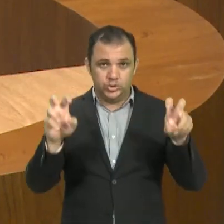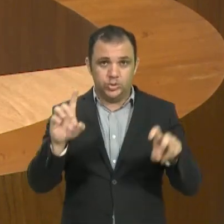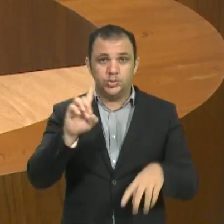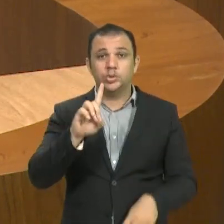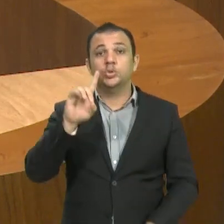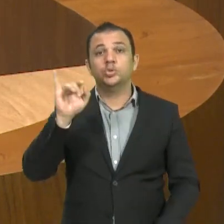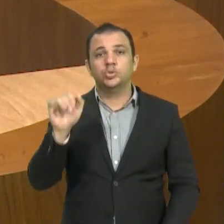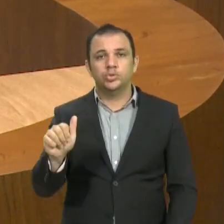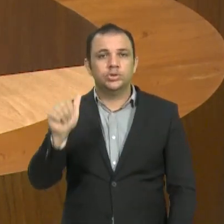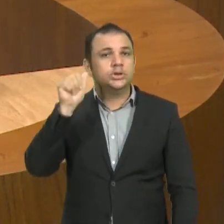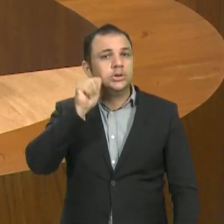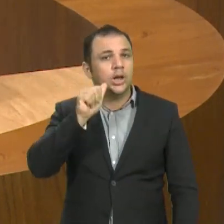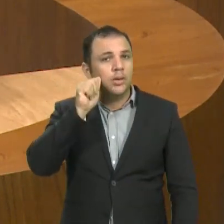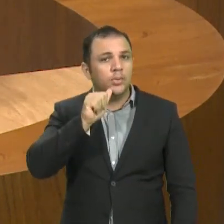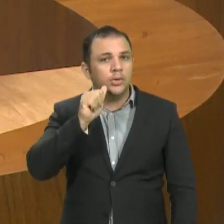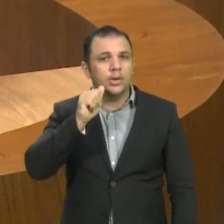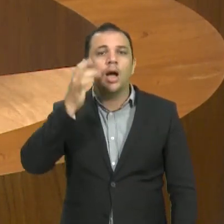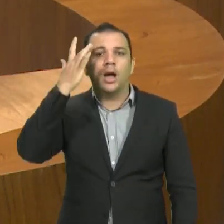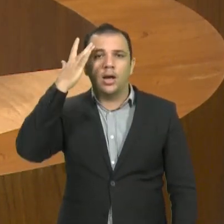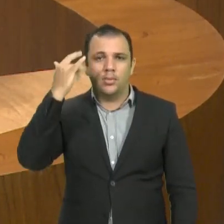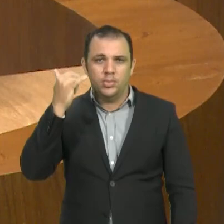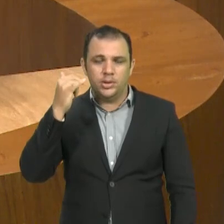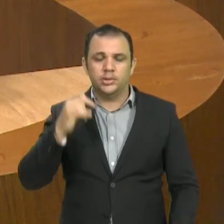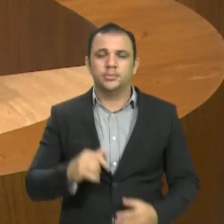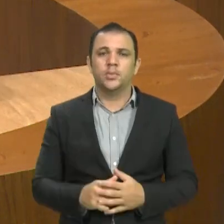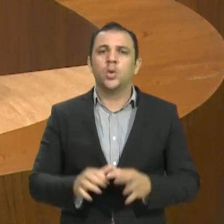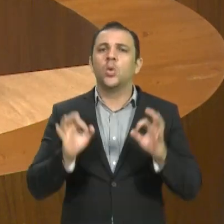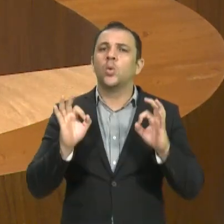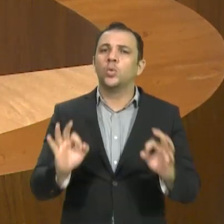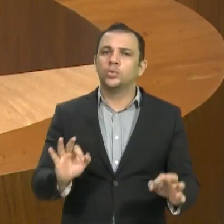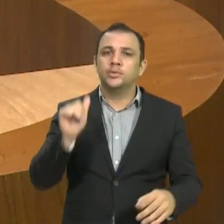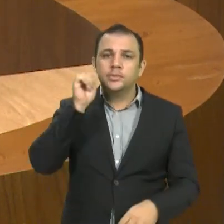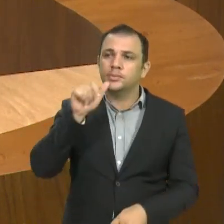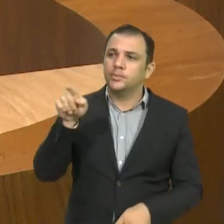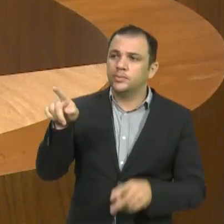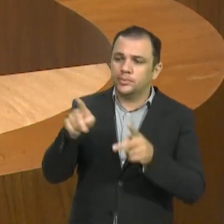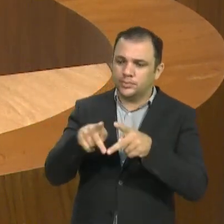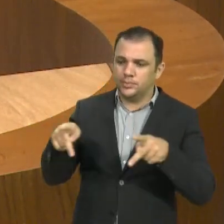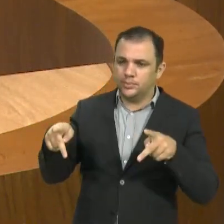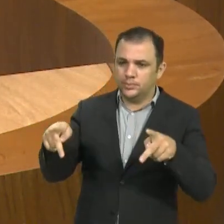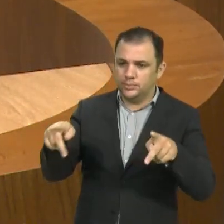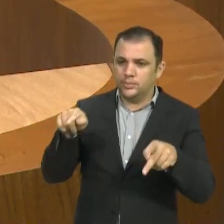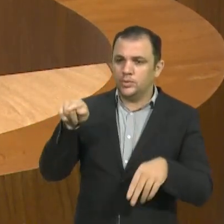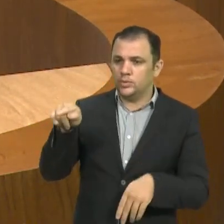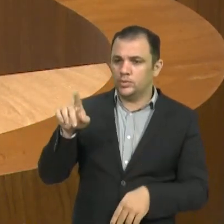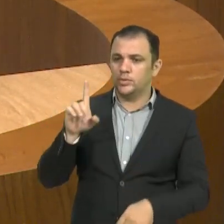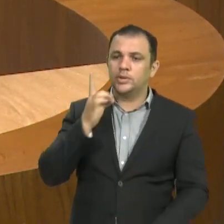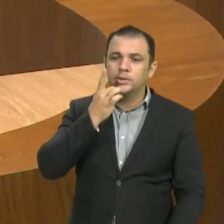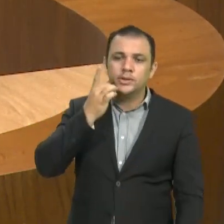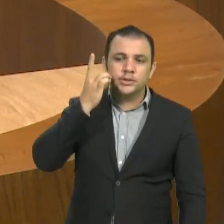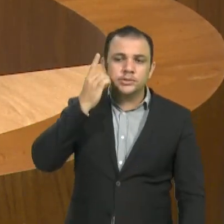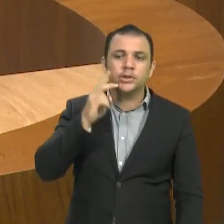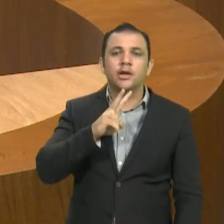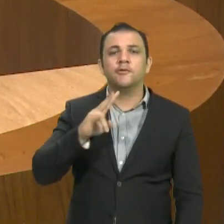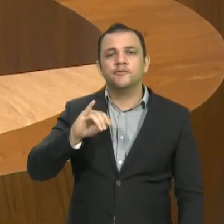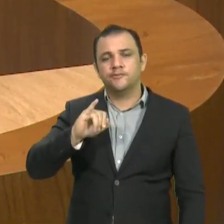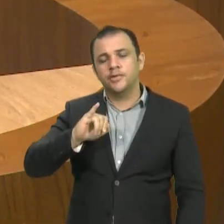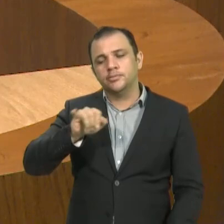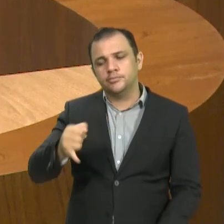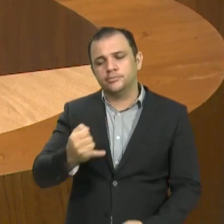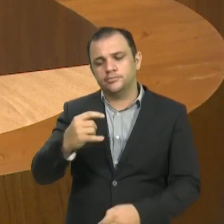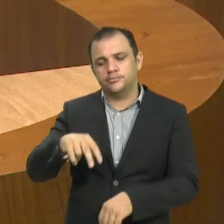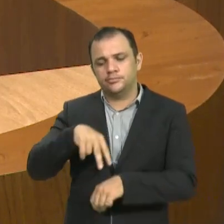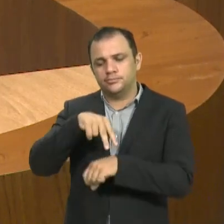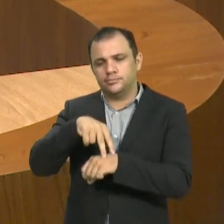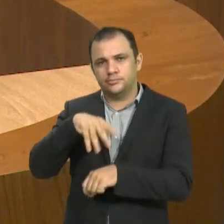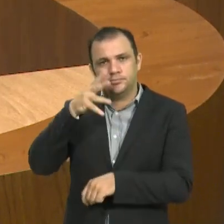Dia da Mulher, com certeza a nossa procuradora, a deputada Daniela, vai usar também a tribuna para falar e